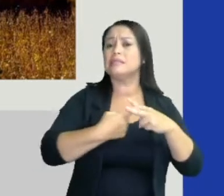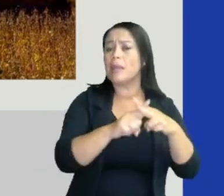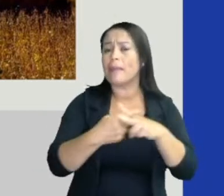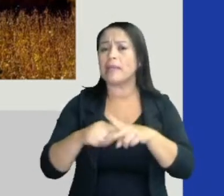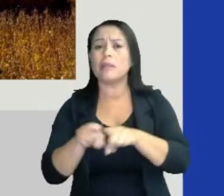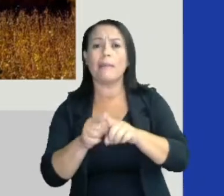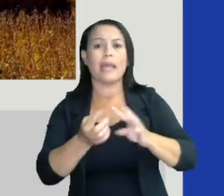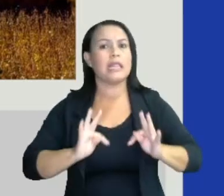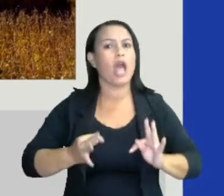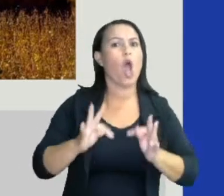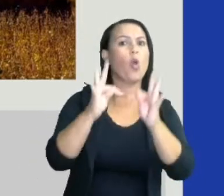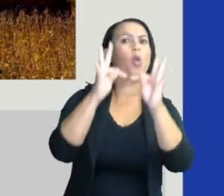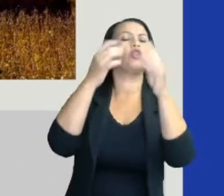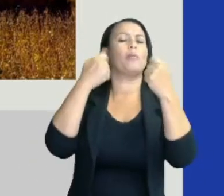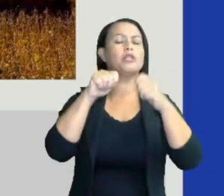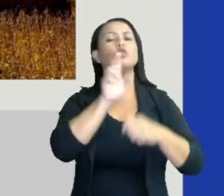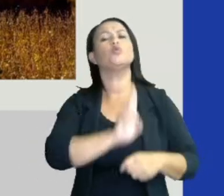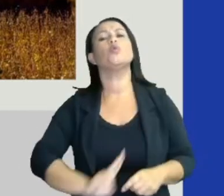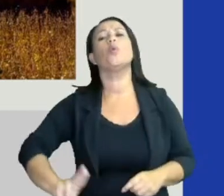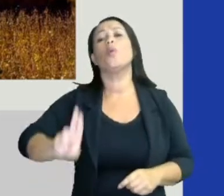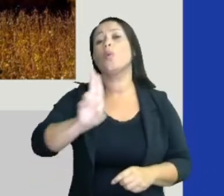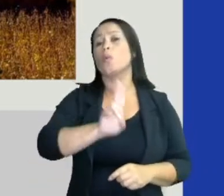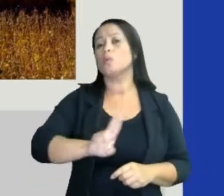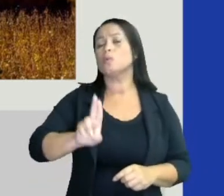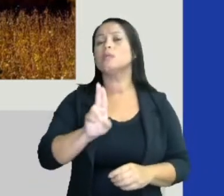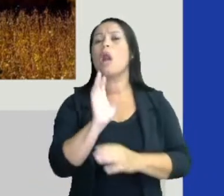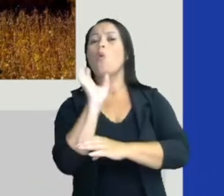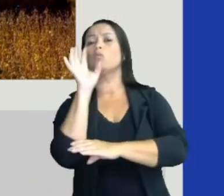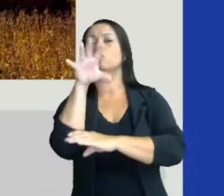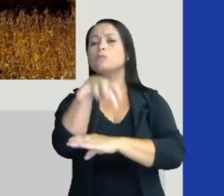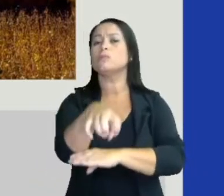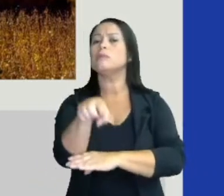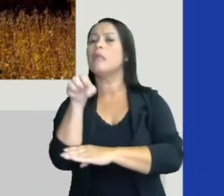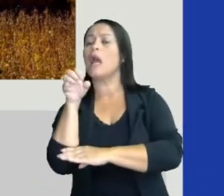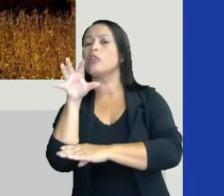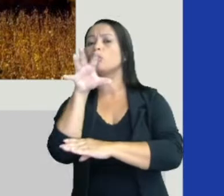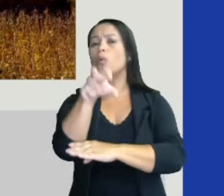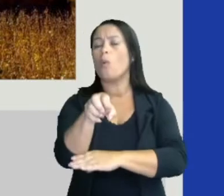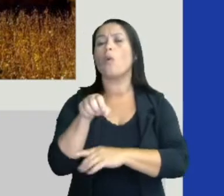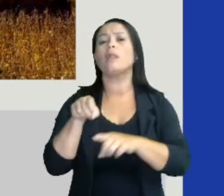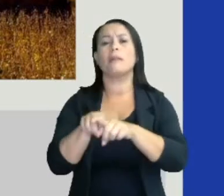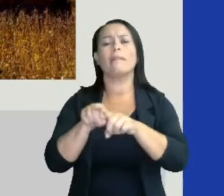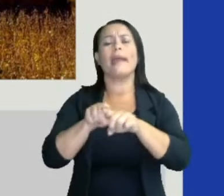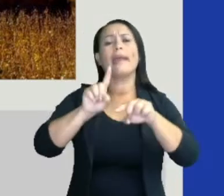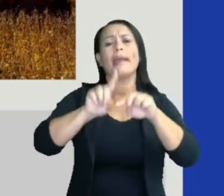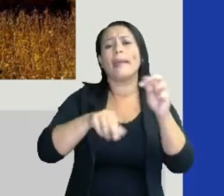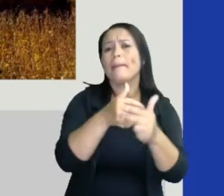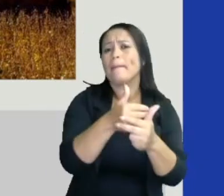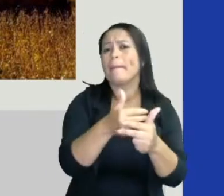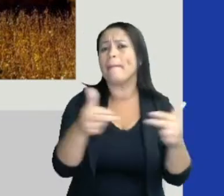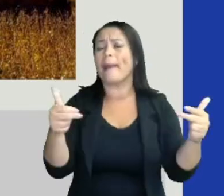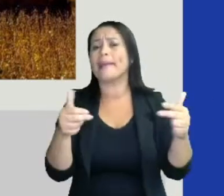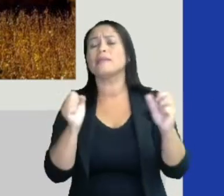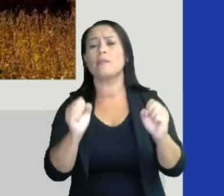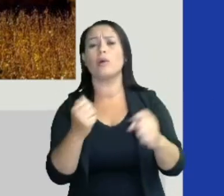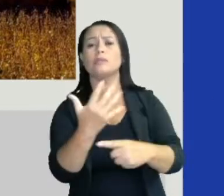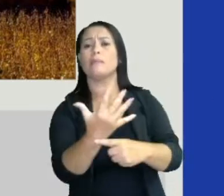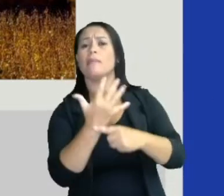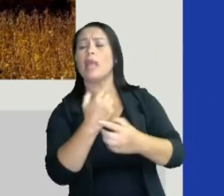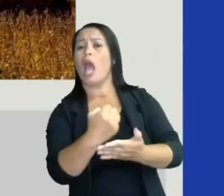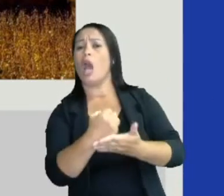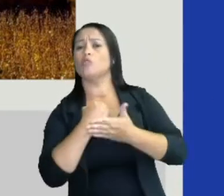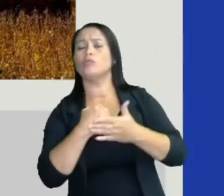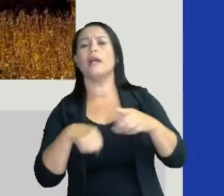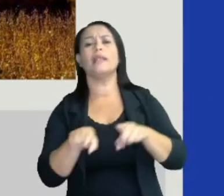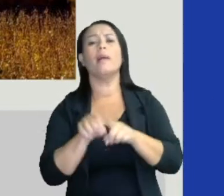tecnologia aí eu vou precisar usar um trator e produzir máquinas o maquinário que me ajude